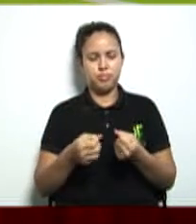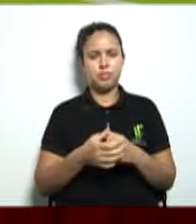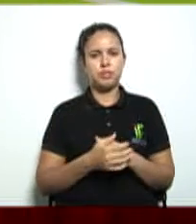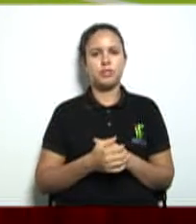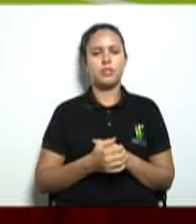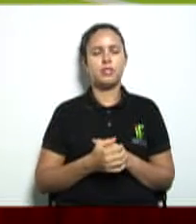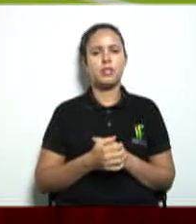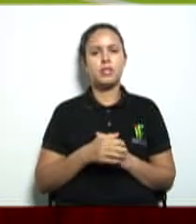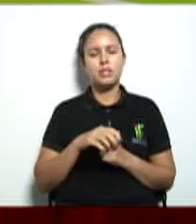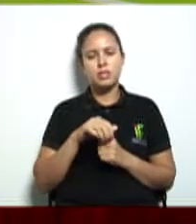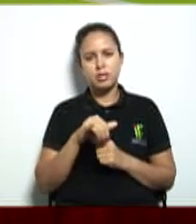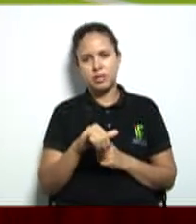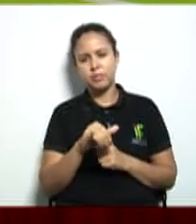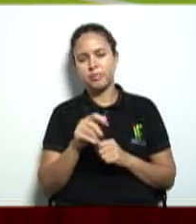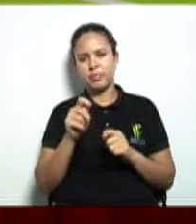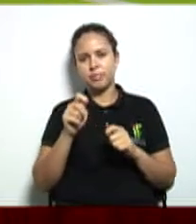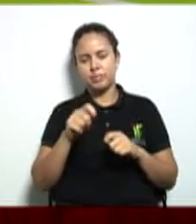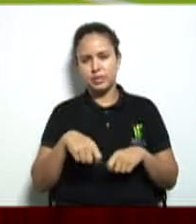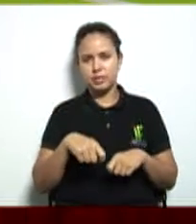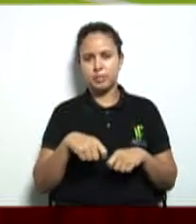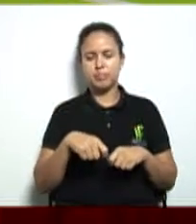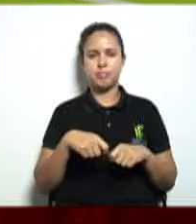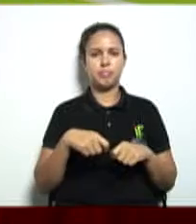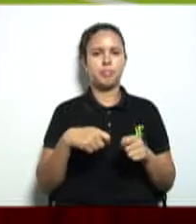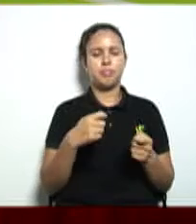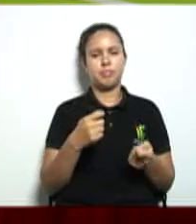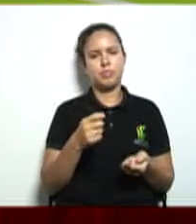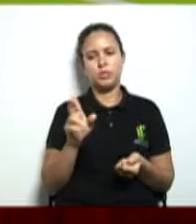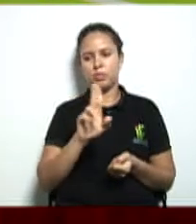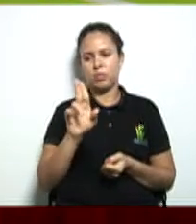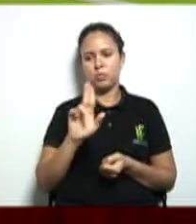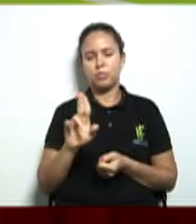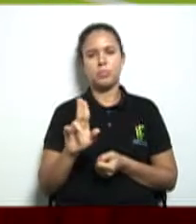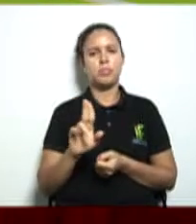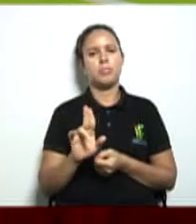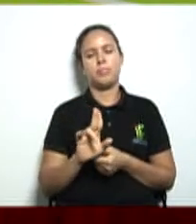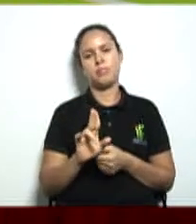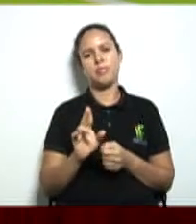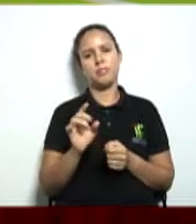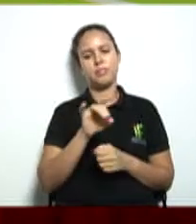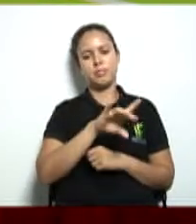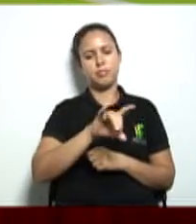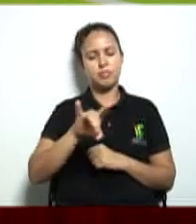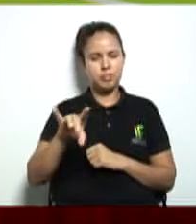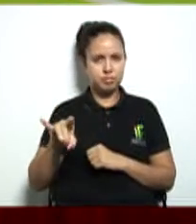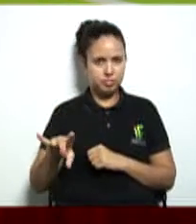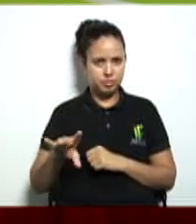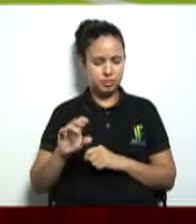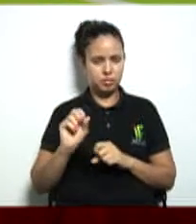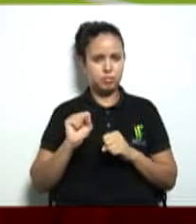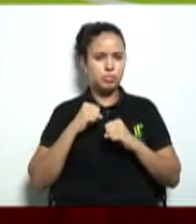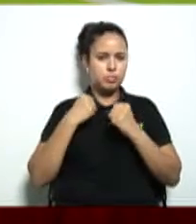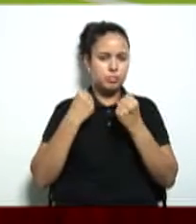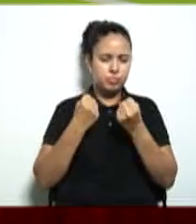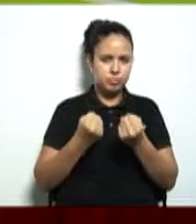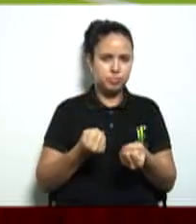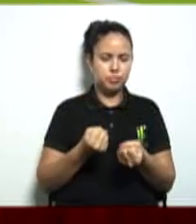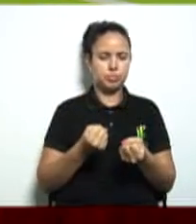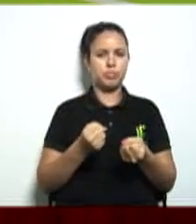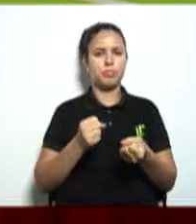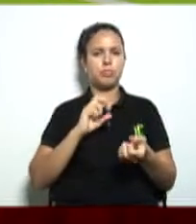nome de cada um. Infelizmente, eu não sei, né, o nome de cada um, mas foi lindo de ver aqueles alunos todos empenhados na atividade, tá